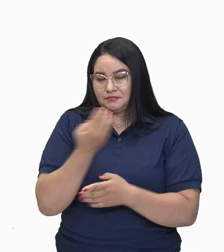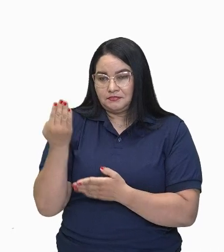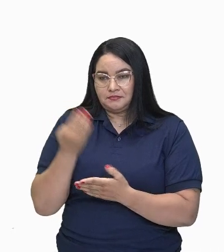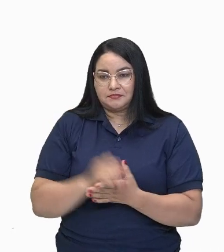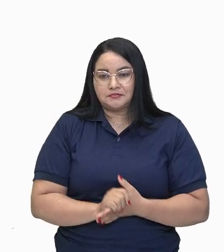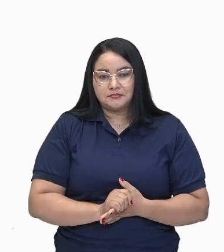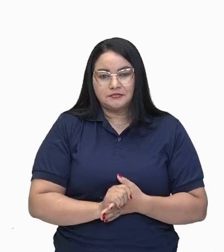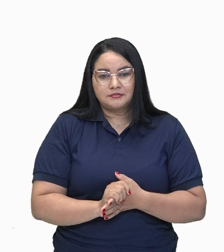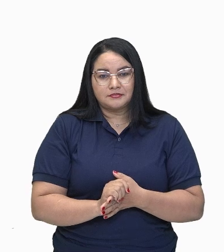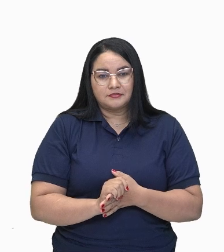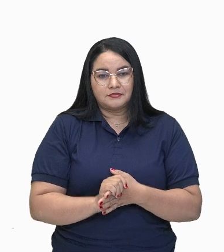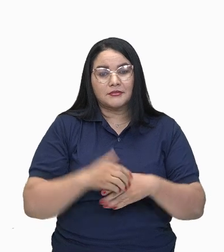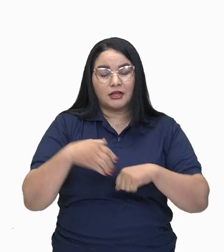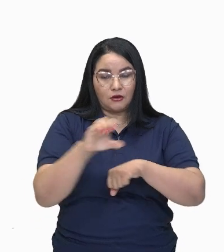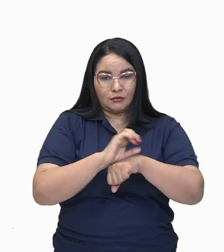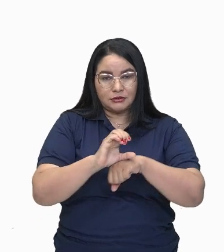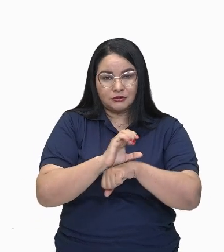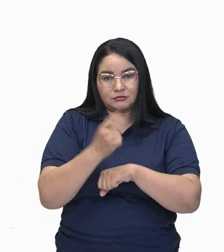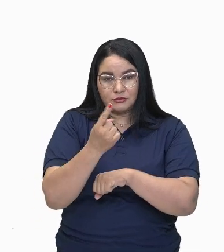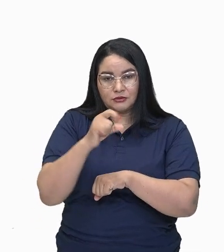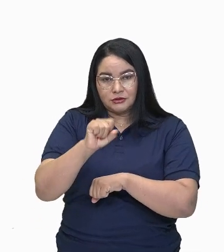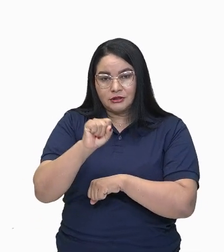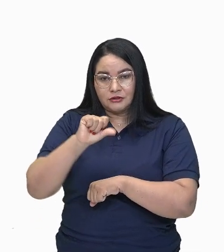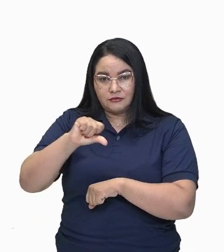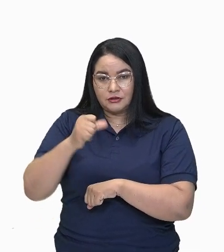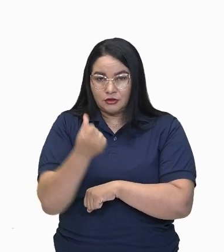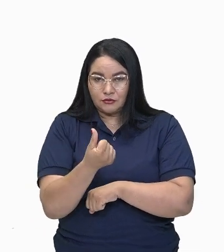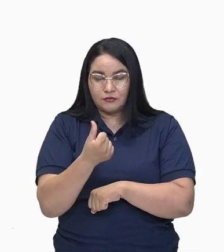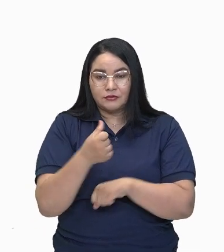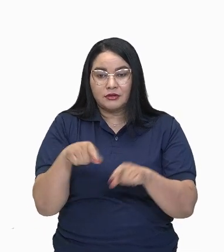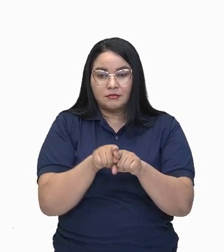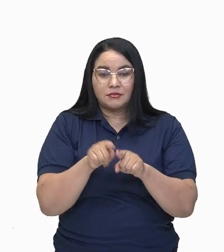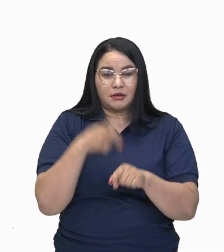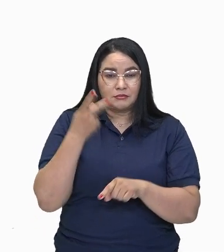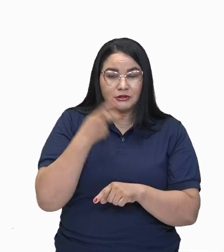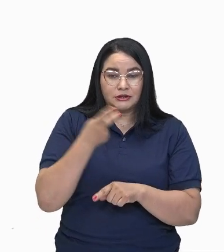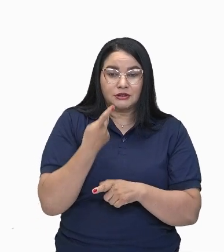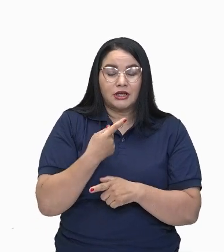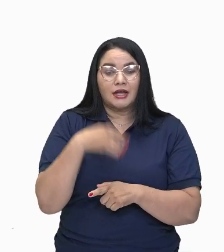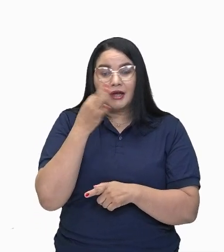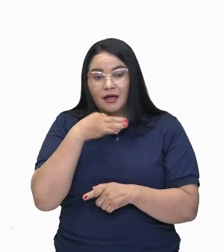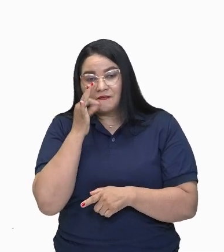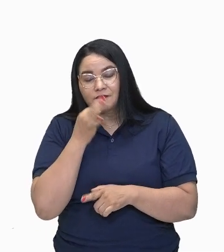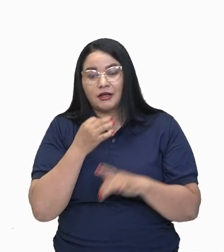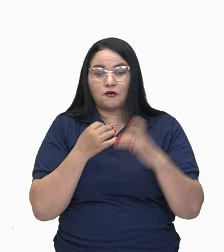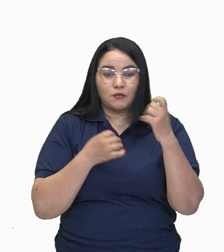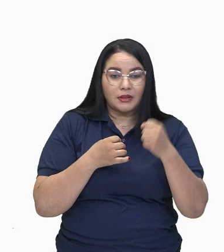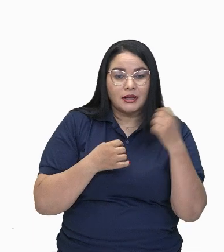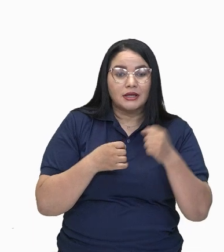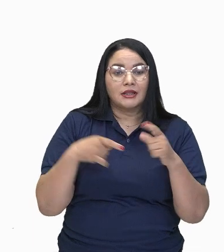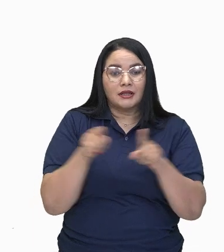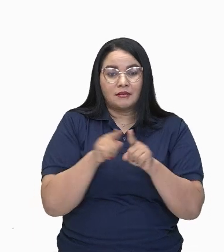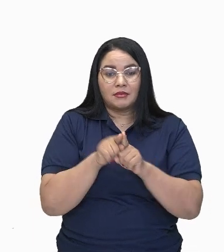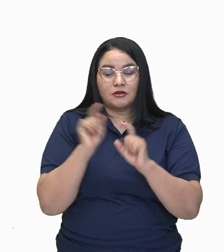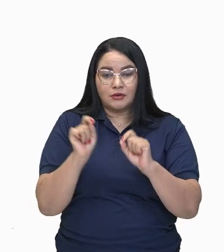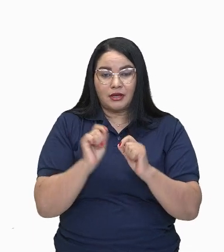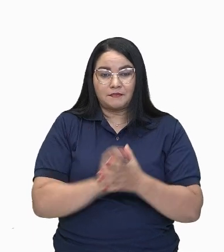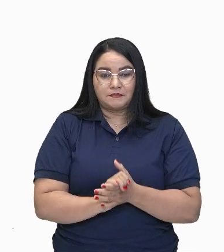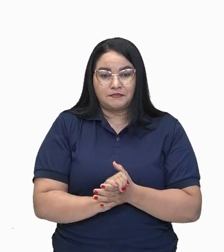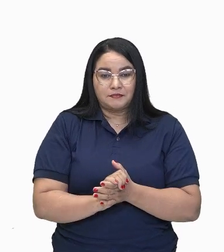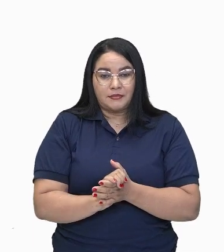Então, a Constituição de 1891 e a política do café com leite é a Constituição, né, que vai